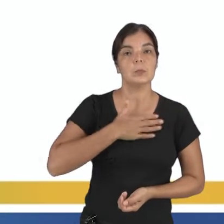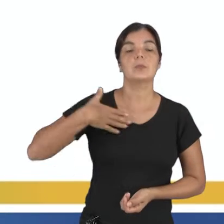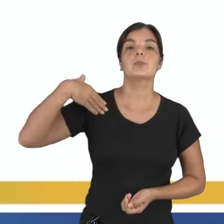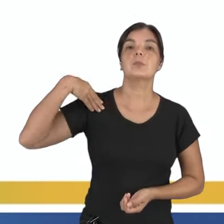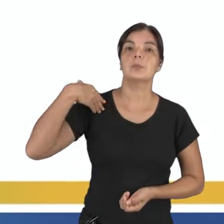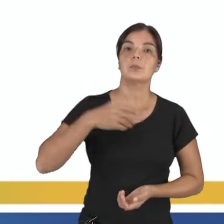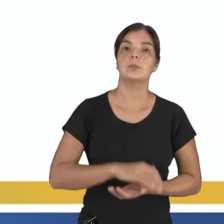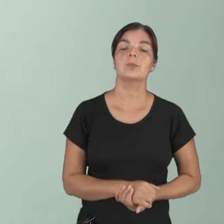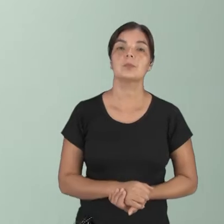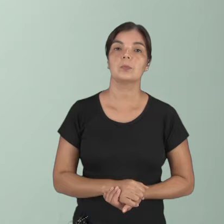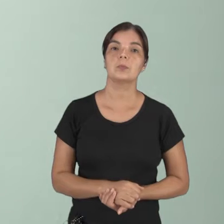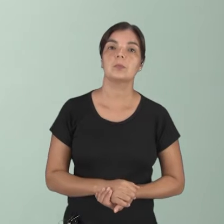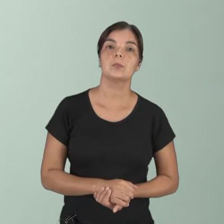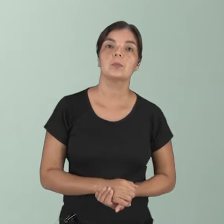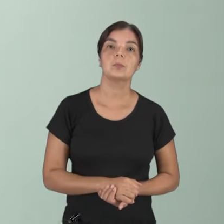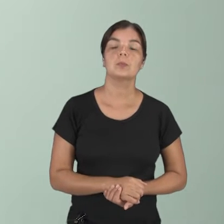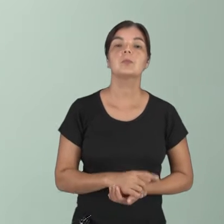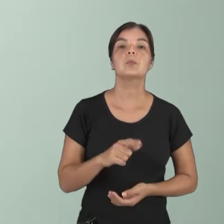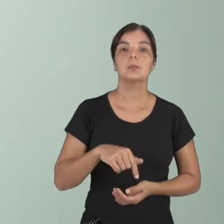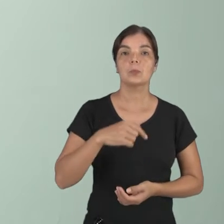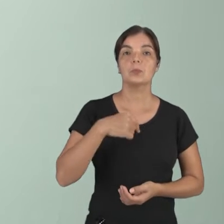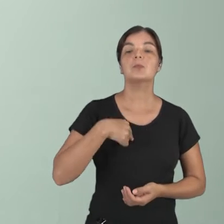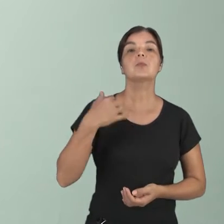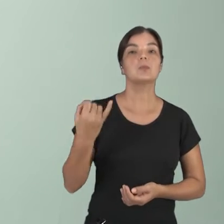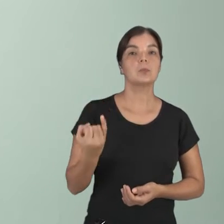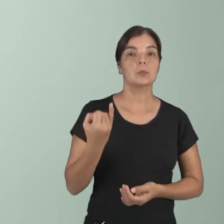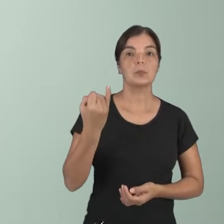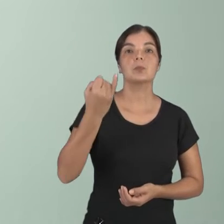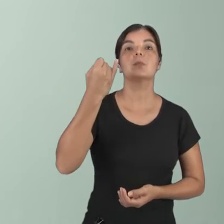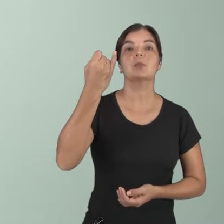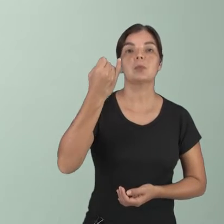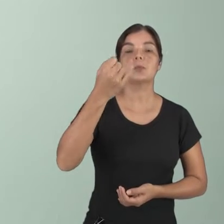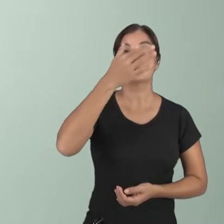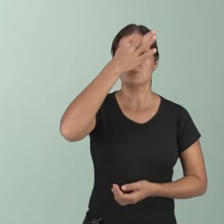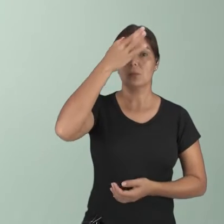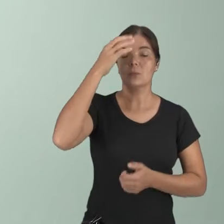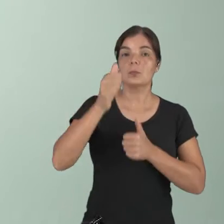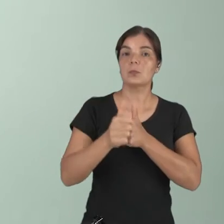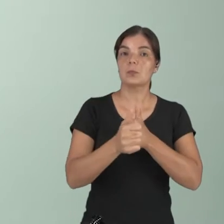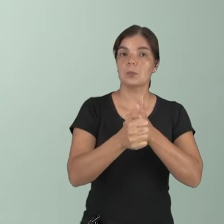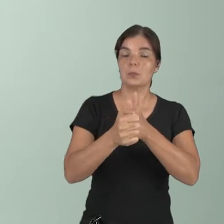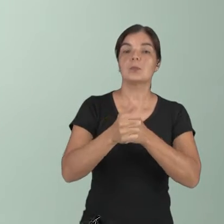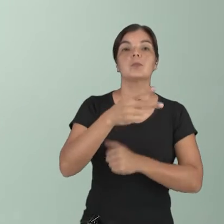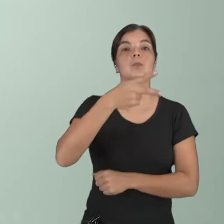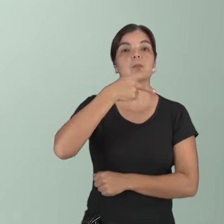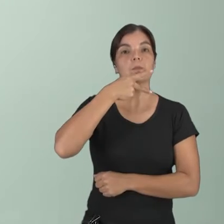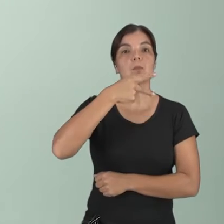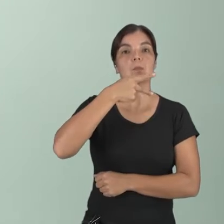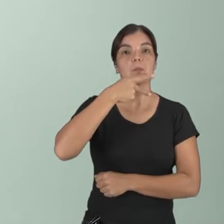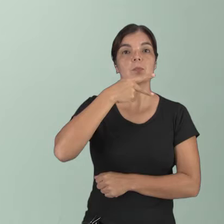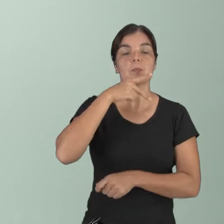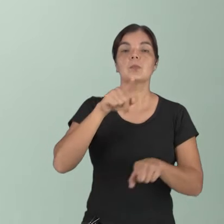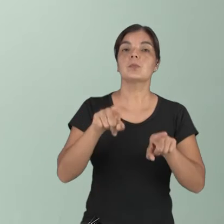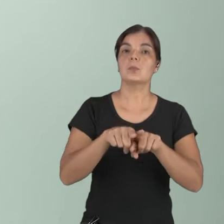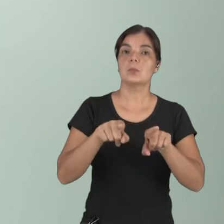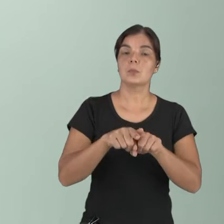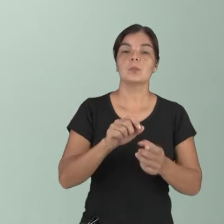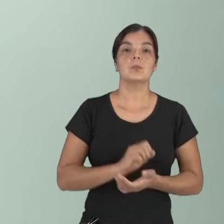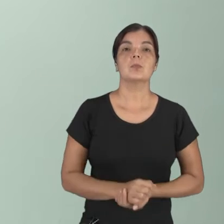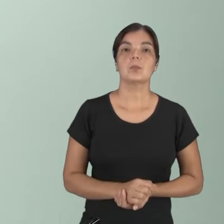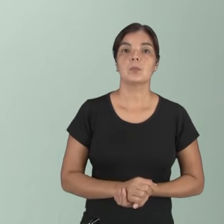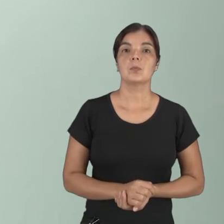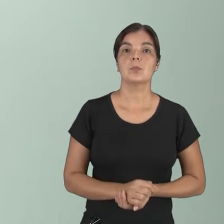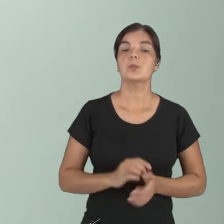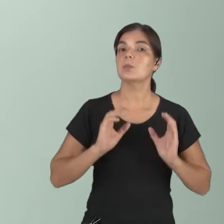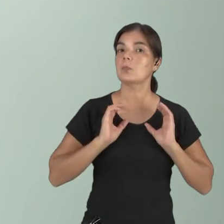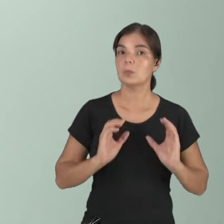Aristóteles, ele foi um grande pensador, né? Foi discípulo de Platão, ele era um estagirita, ele não era